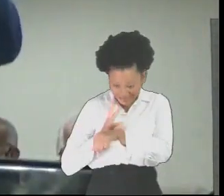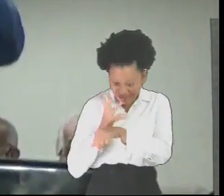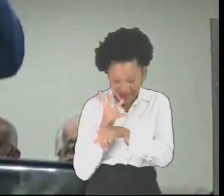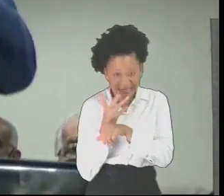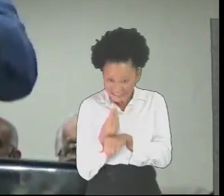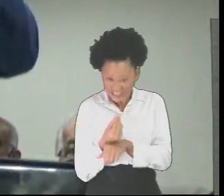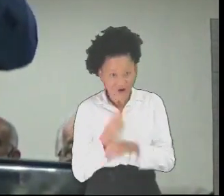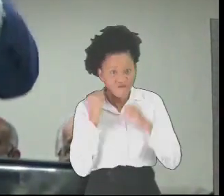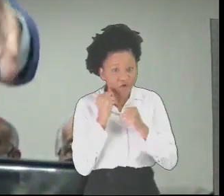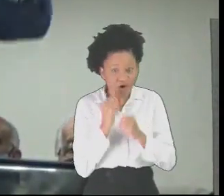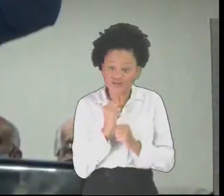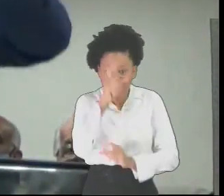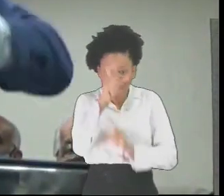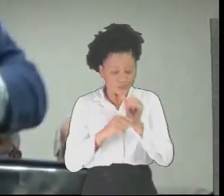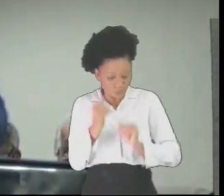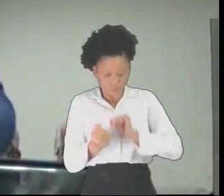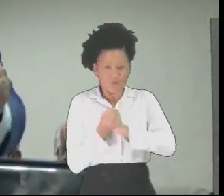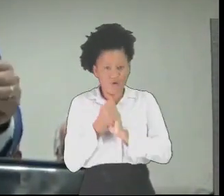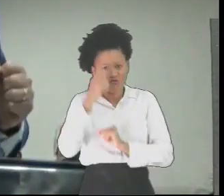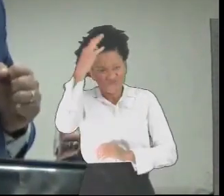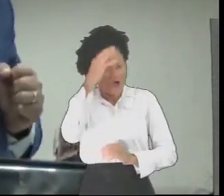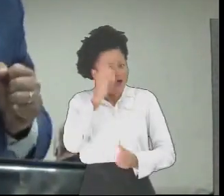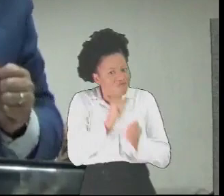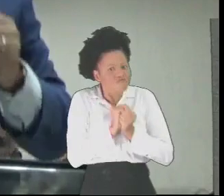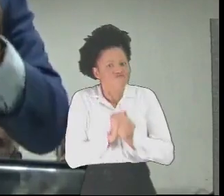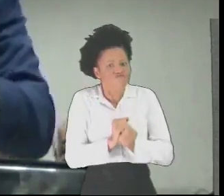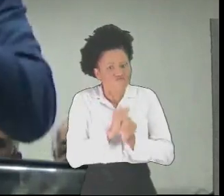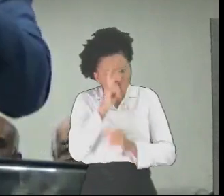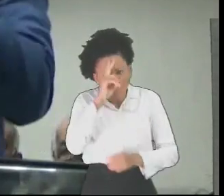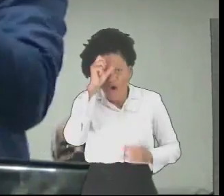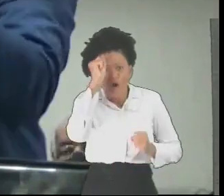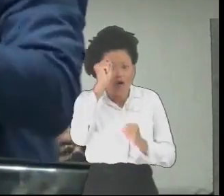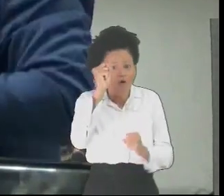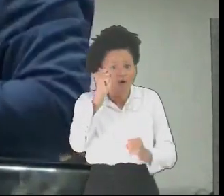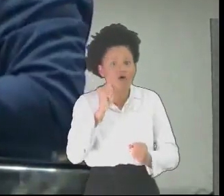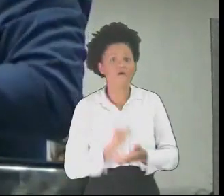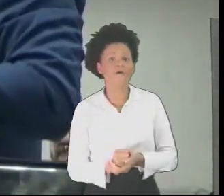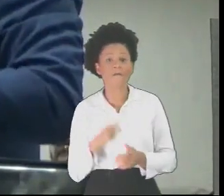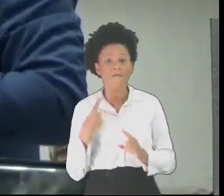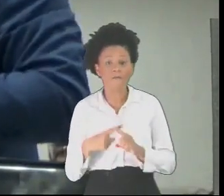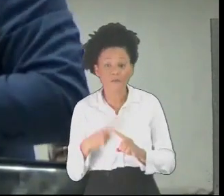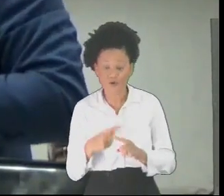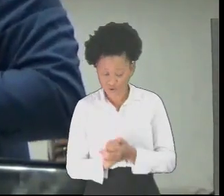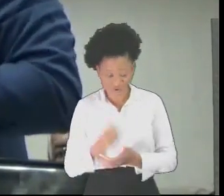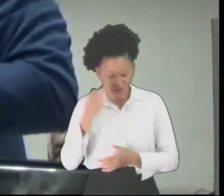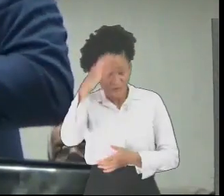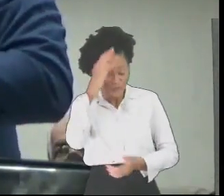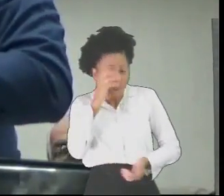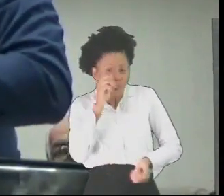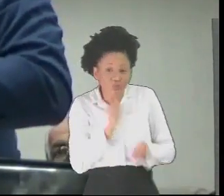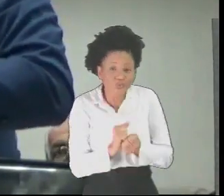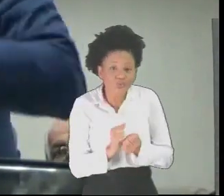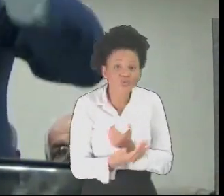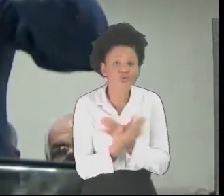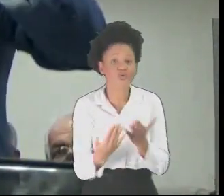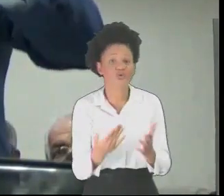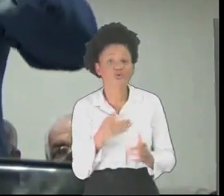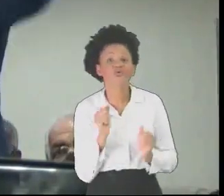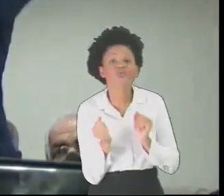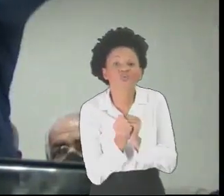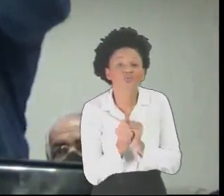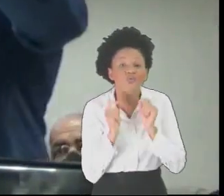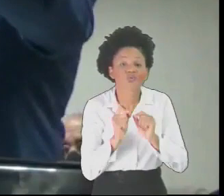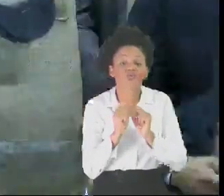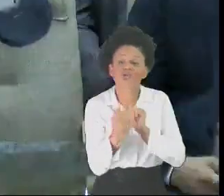é quem habita nela que é forte. Jesus disse, o Espírito Santo que já habita convosco, mas estará o quê?